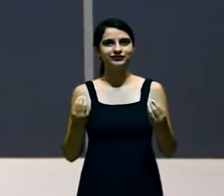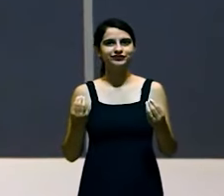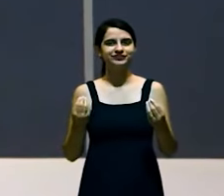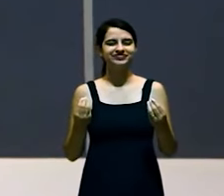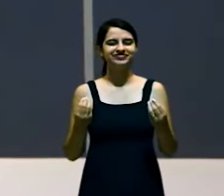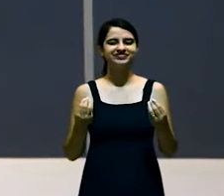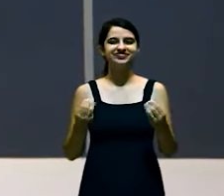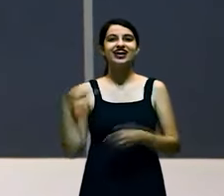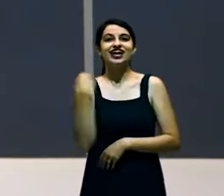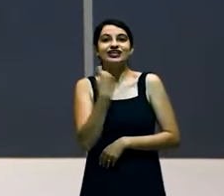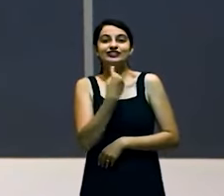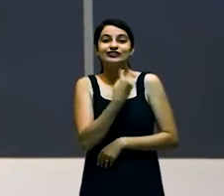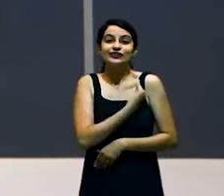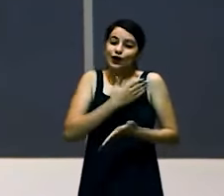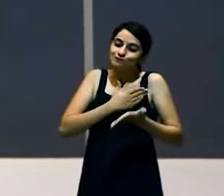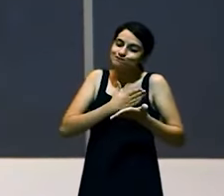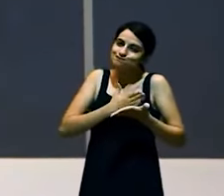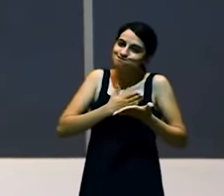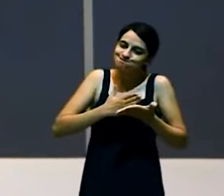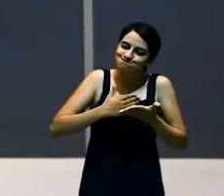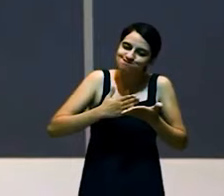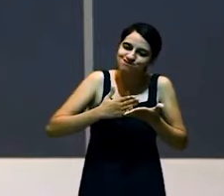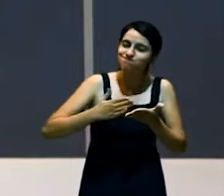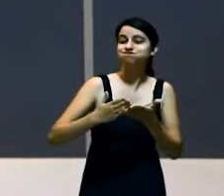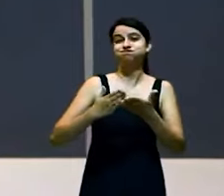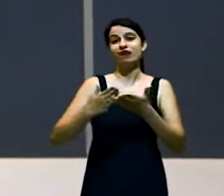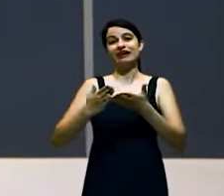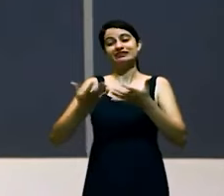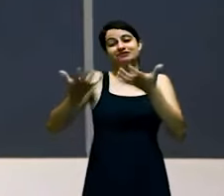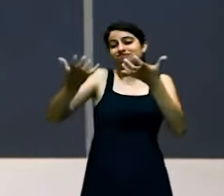E a gente vai se envolvendo e vai dando desculpa.